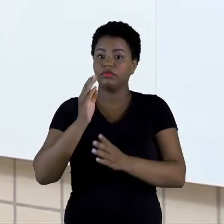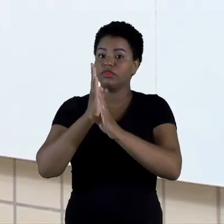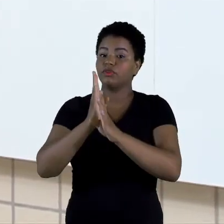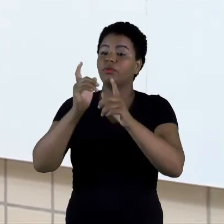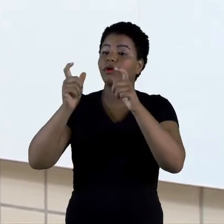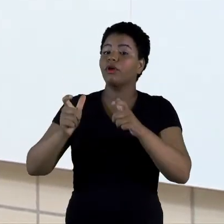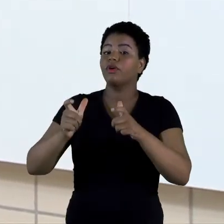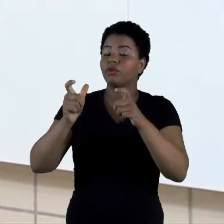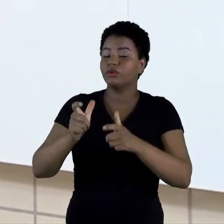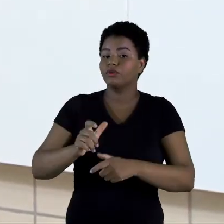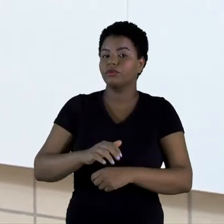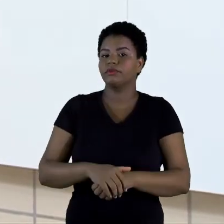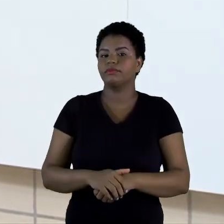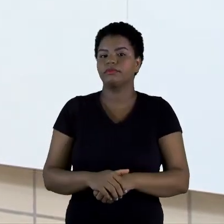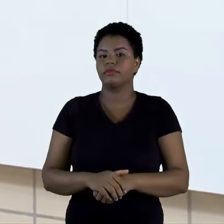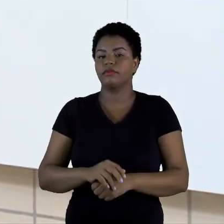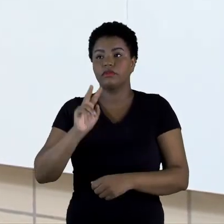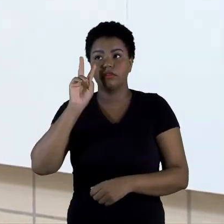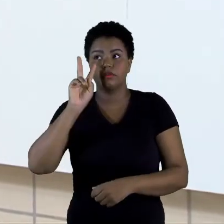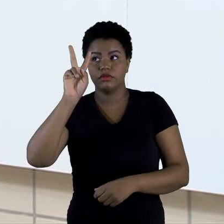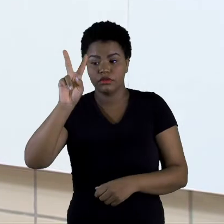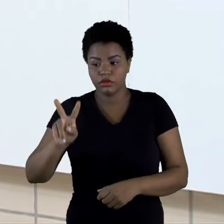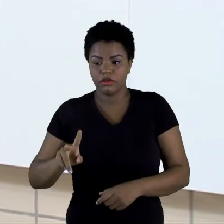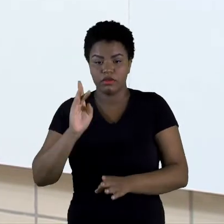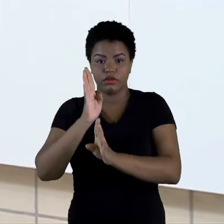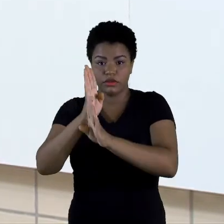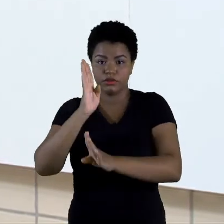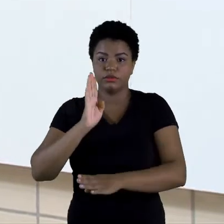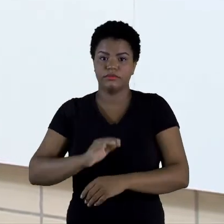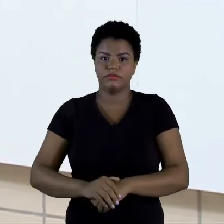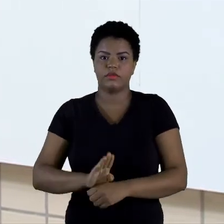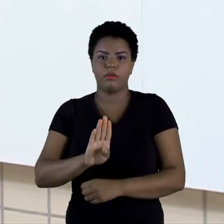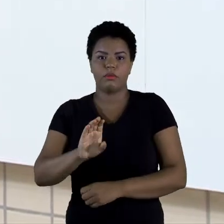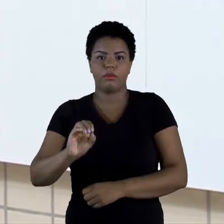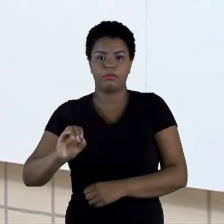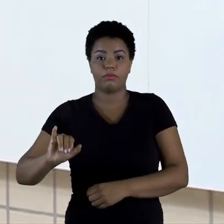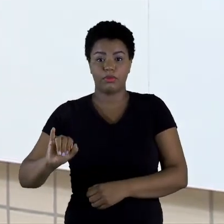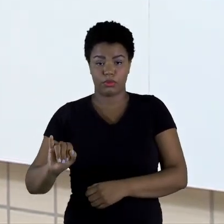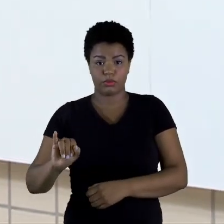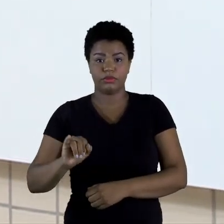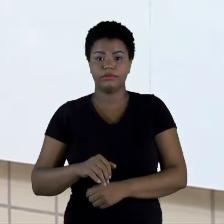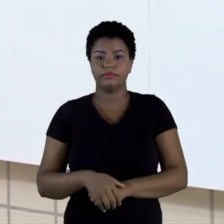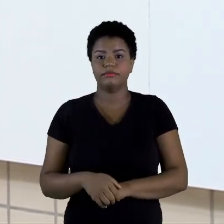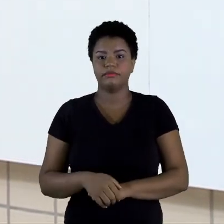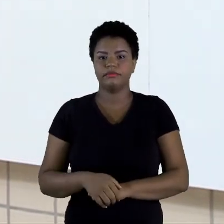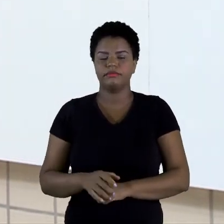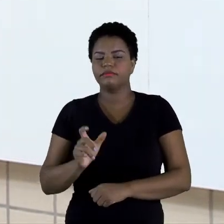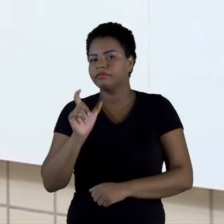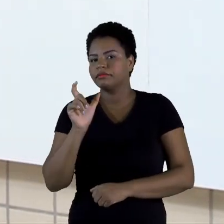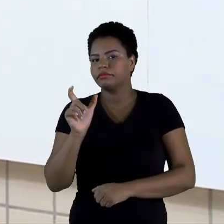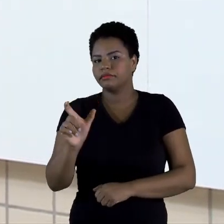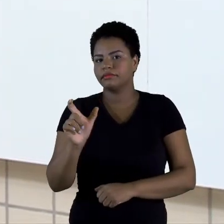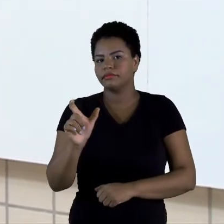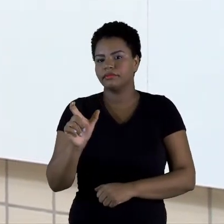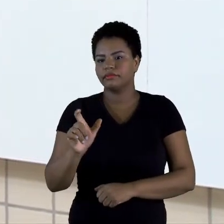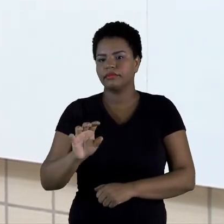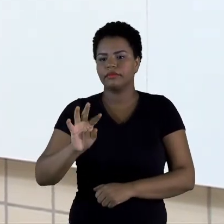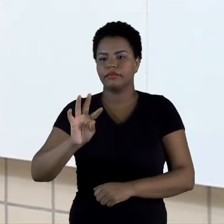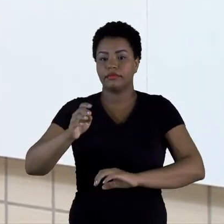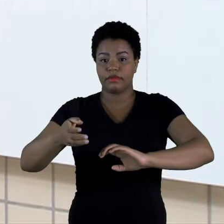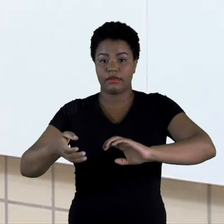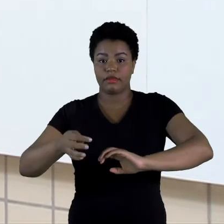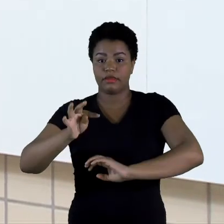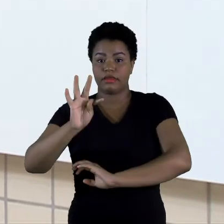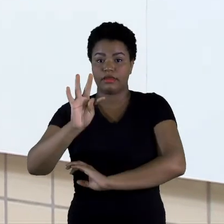está. Vocês vão olhar e vão descobrir. A palavra boi. A palavra telha,